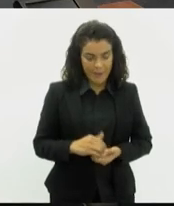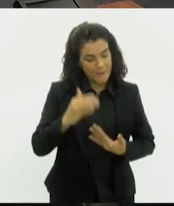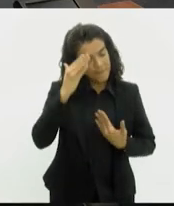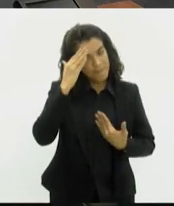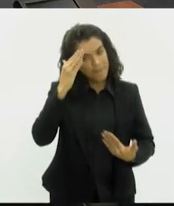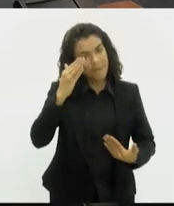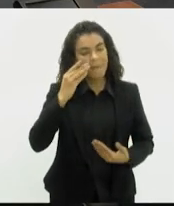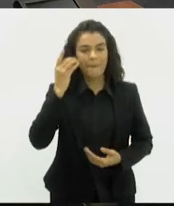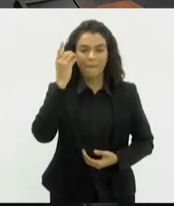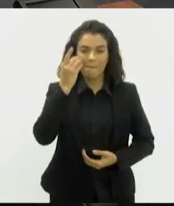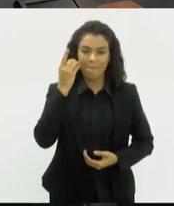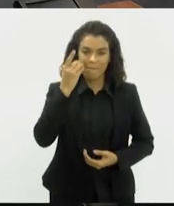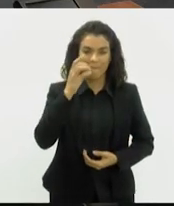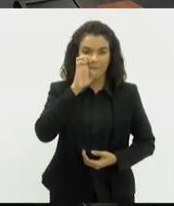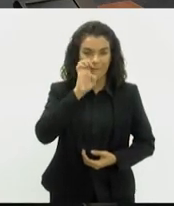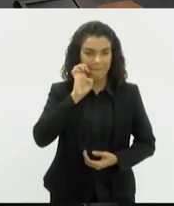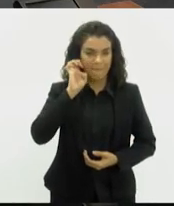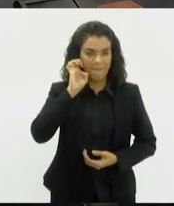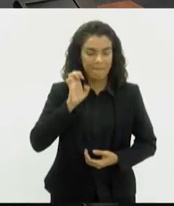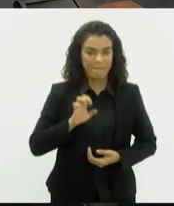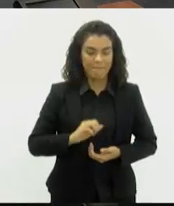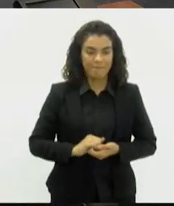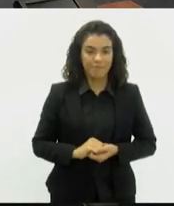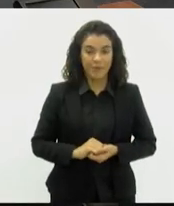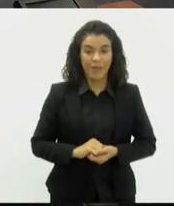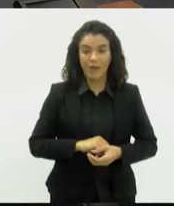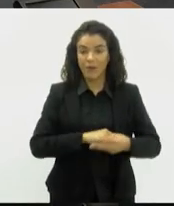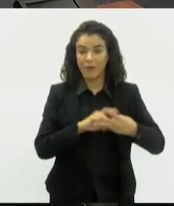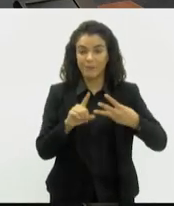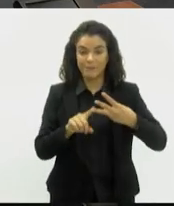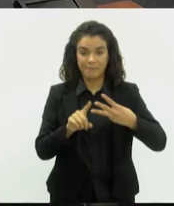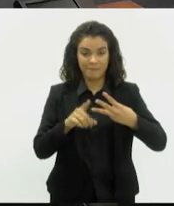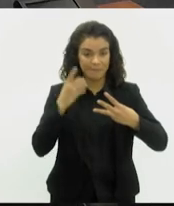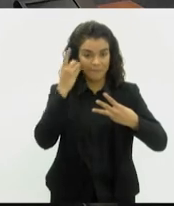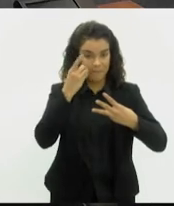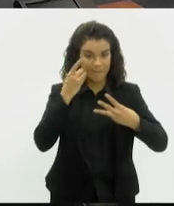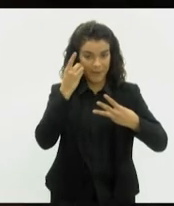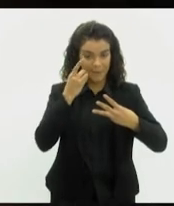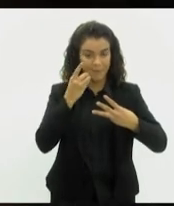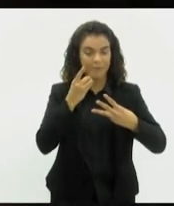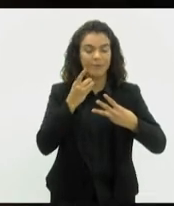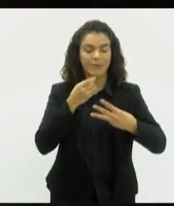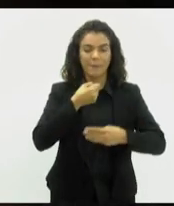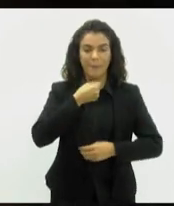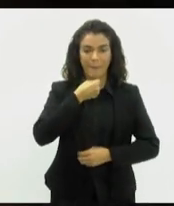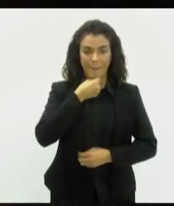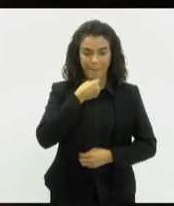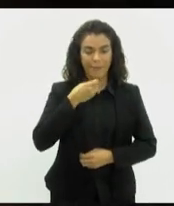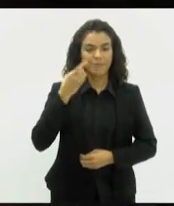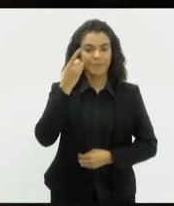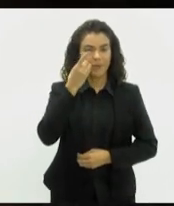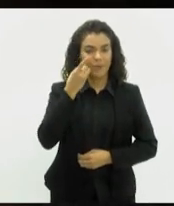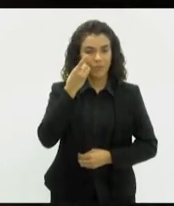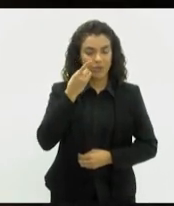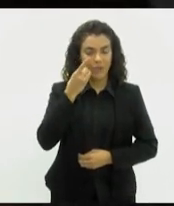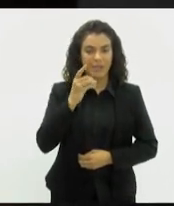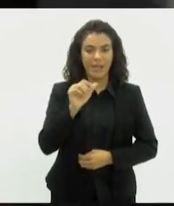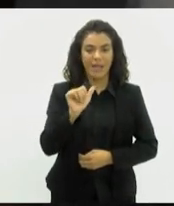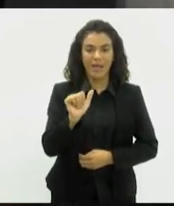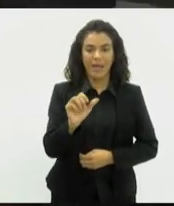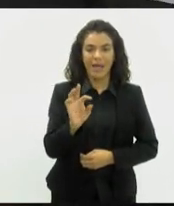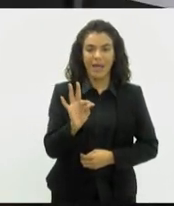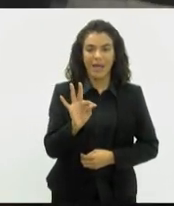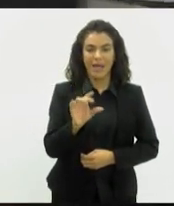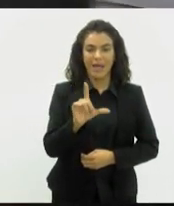Obrigado, deputada Érica Takimoto. Próximo orador inscrito é o nobre deputado